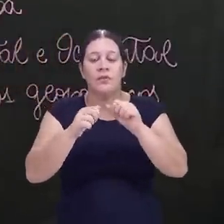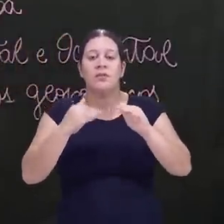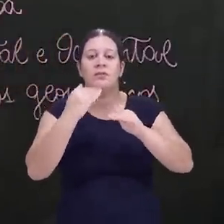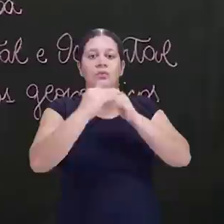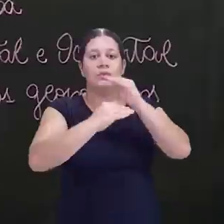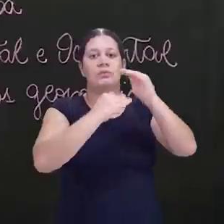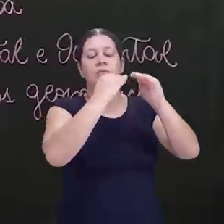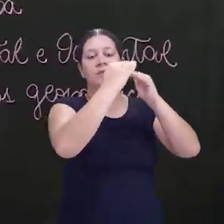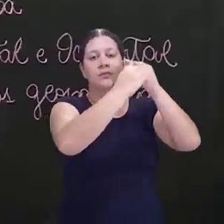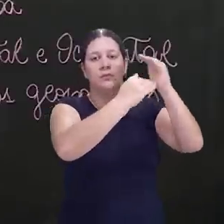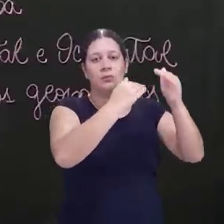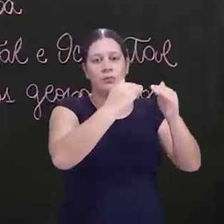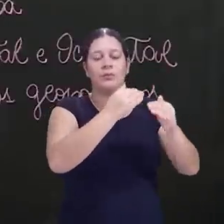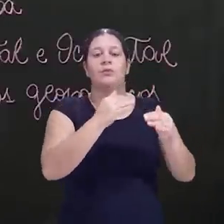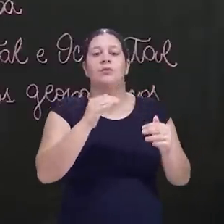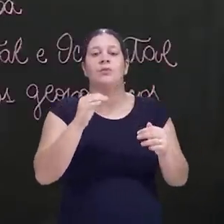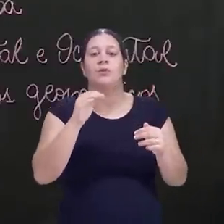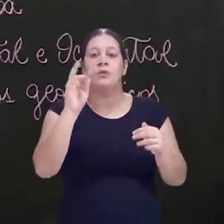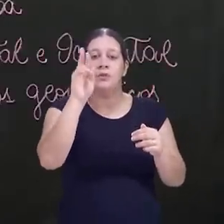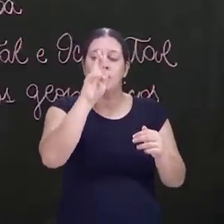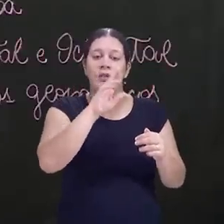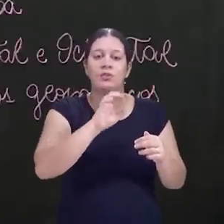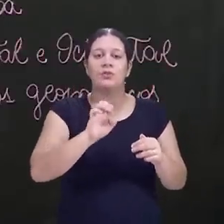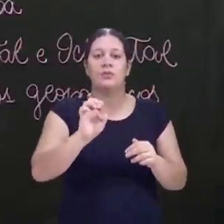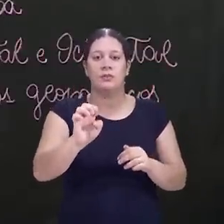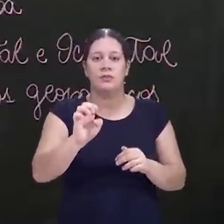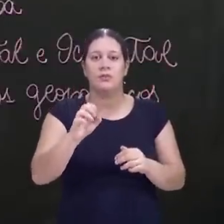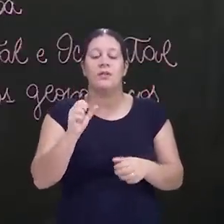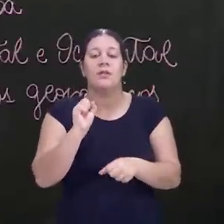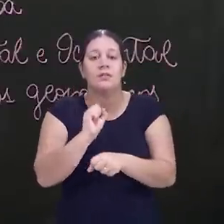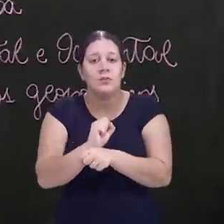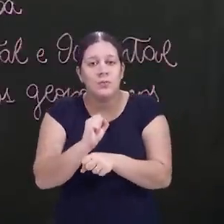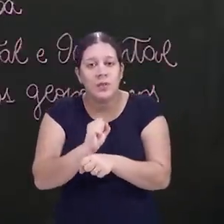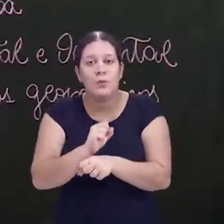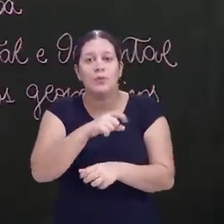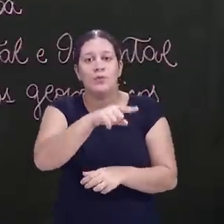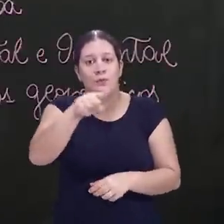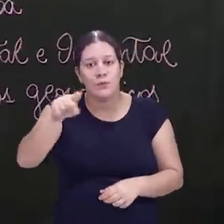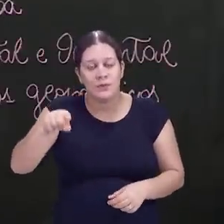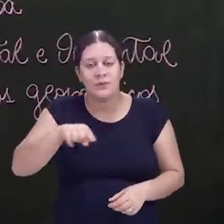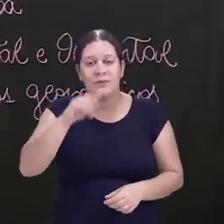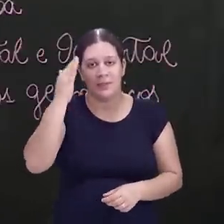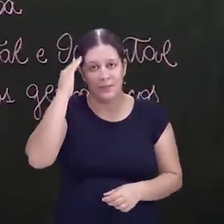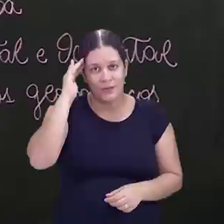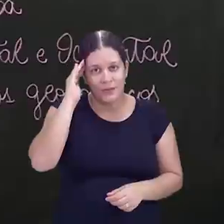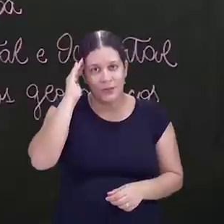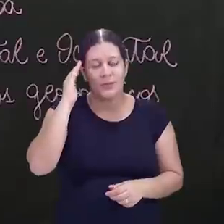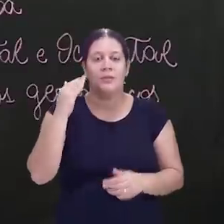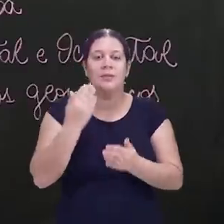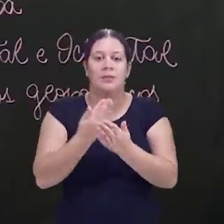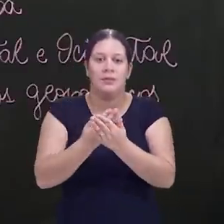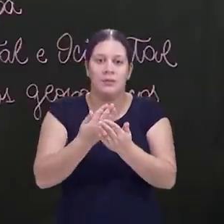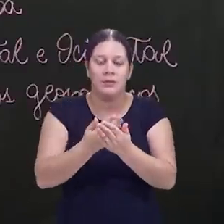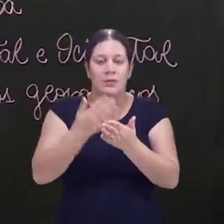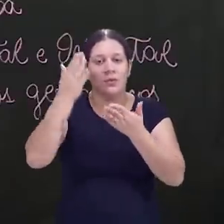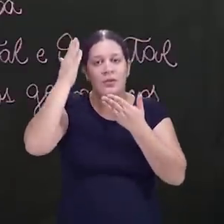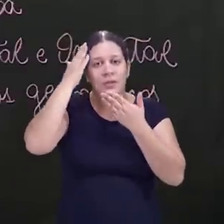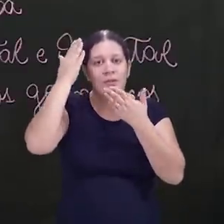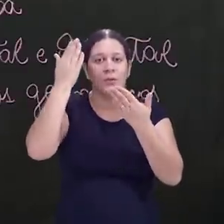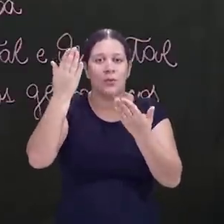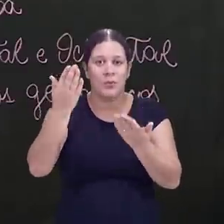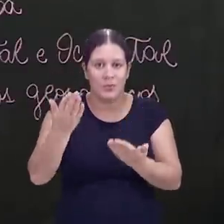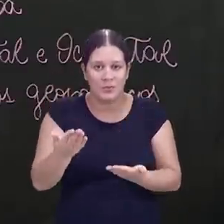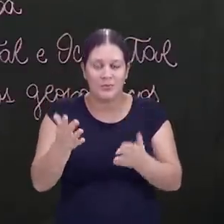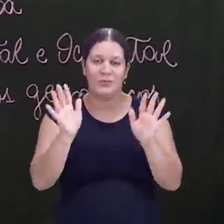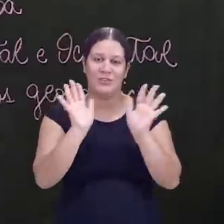da regionalização do continente europeu. Eu espero que você tenha entendido essa aula e eu vou ficando por aqui. Muito obrigado por ter assistido essa aula